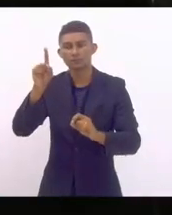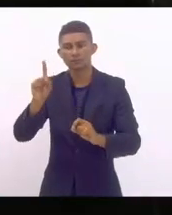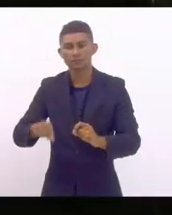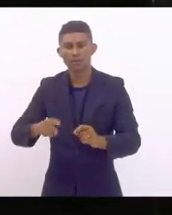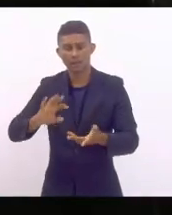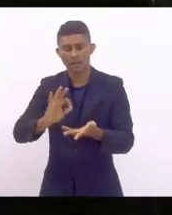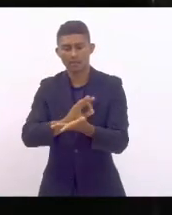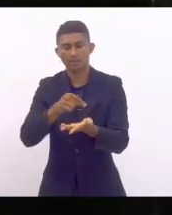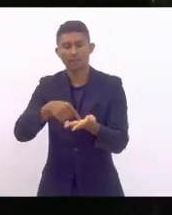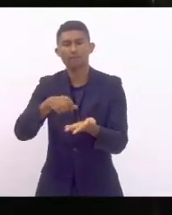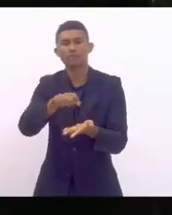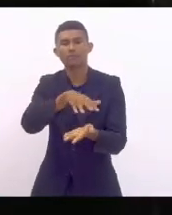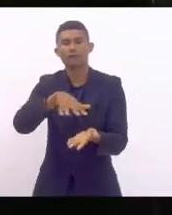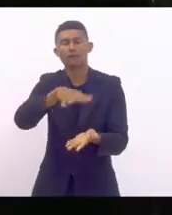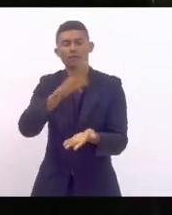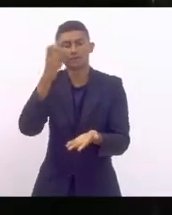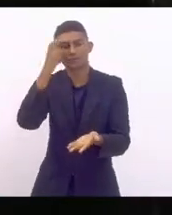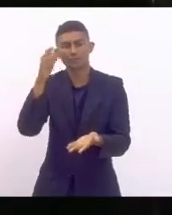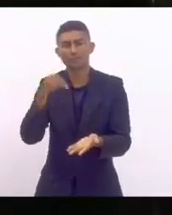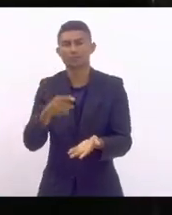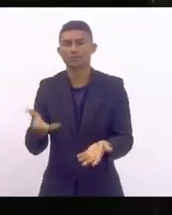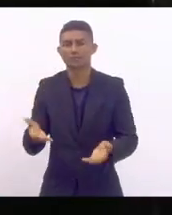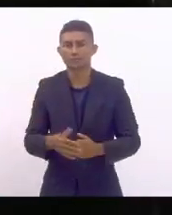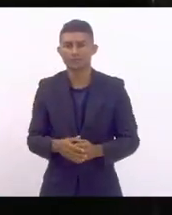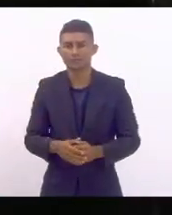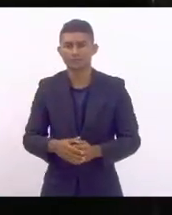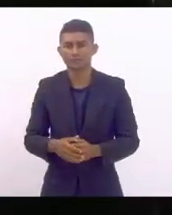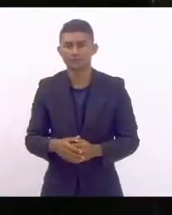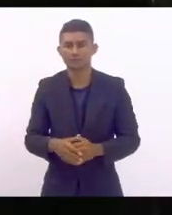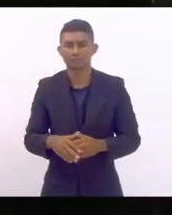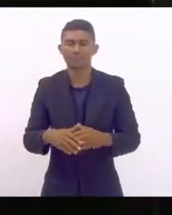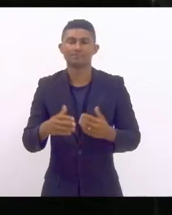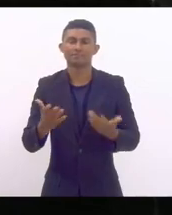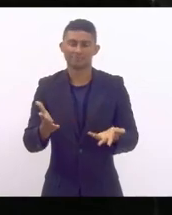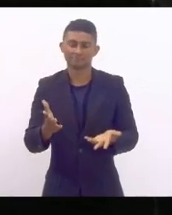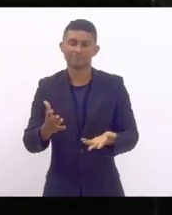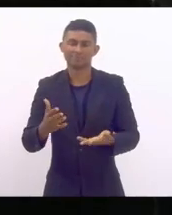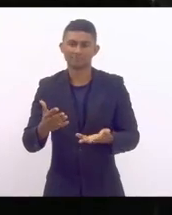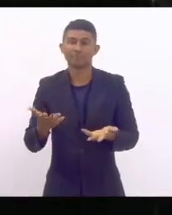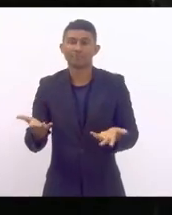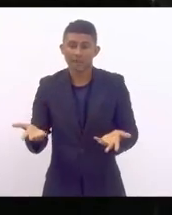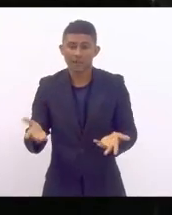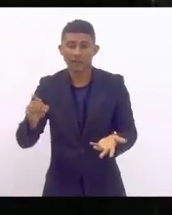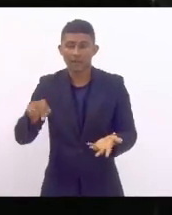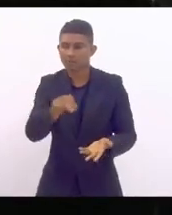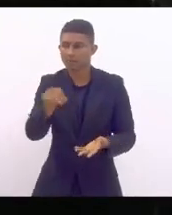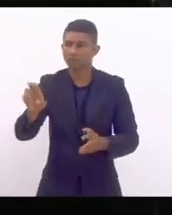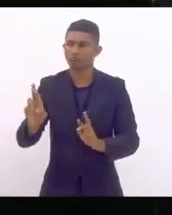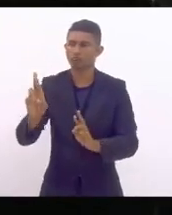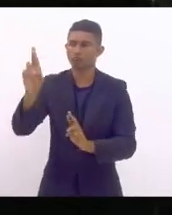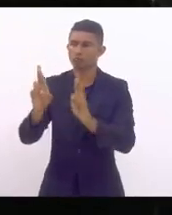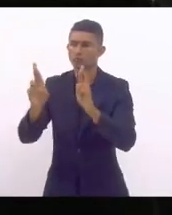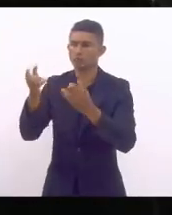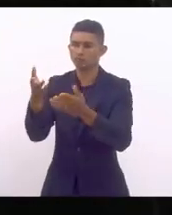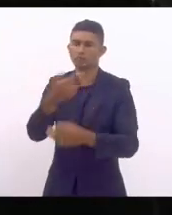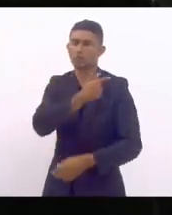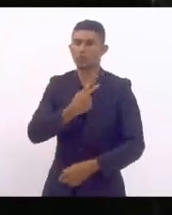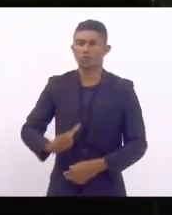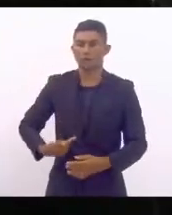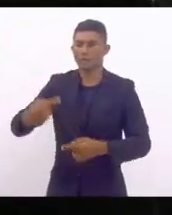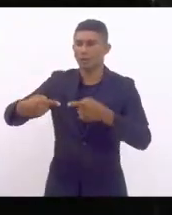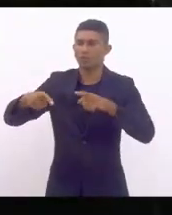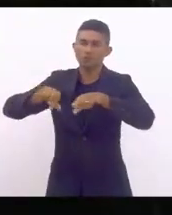da República cultura Daí onde vem o desprezo das nossas autoridades dos nossos governantes